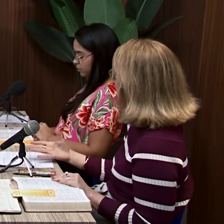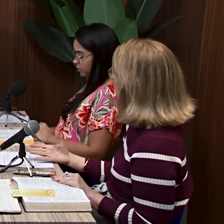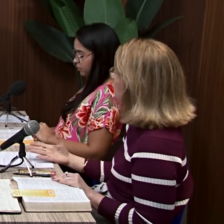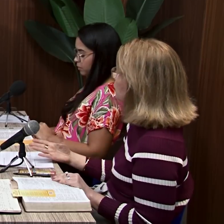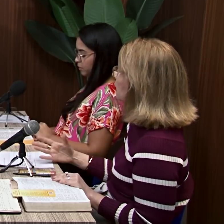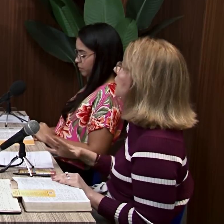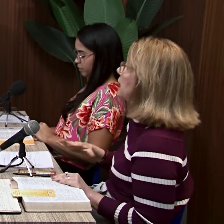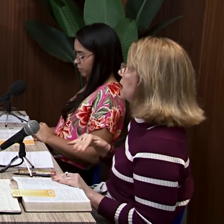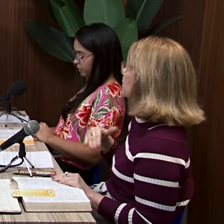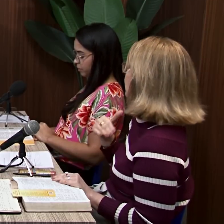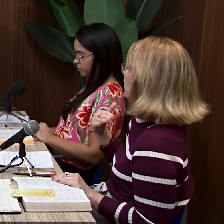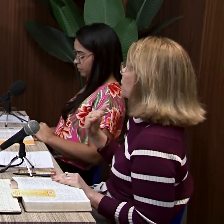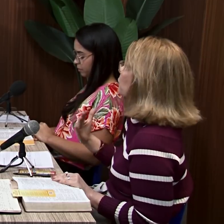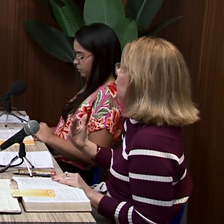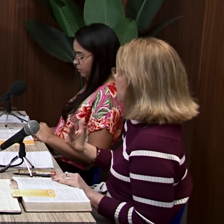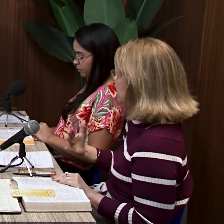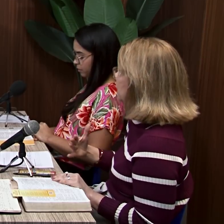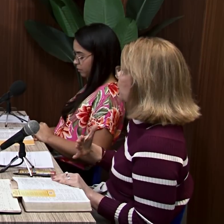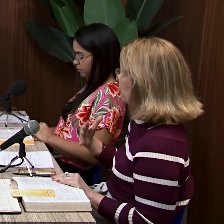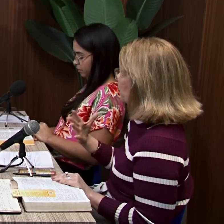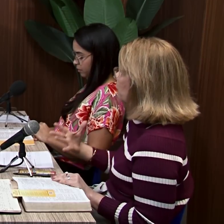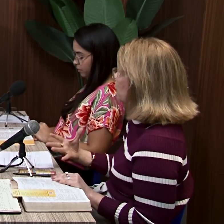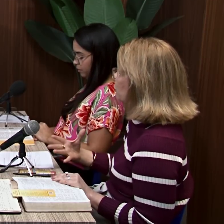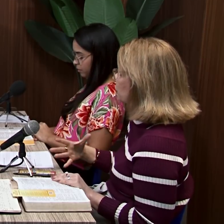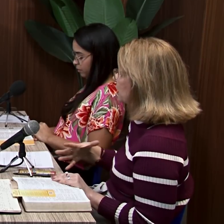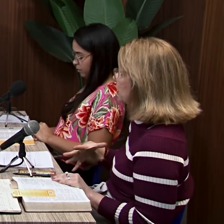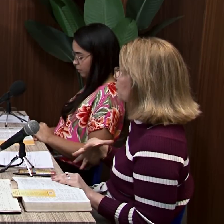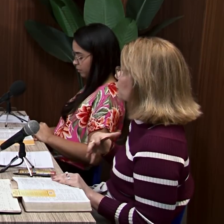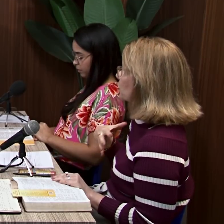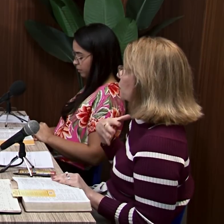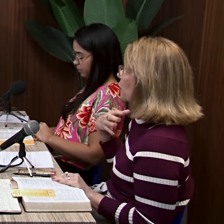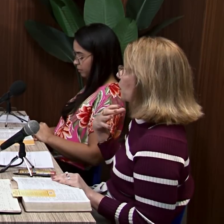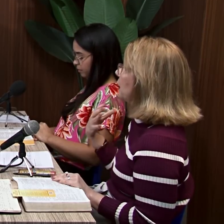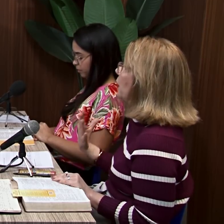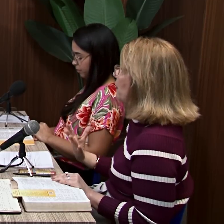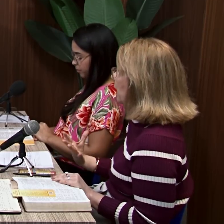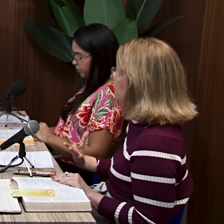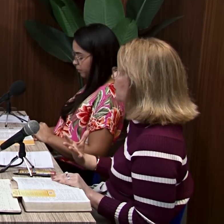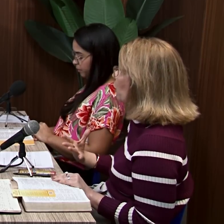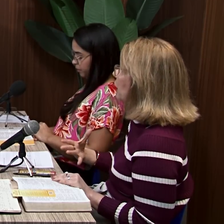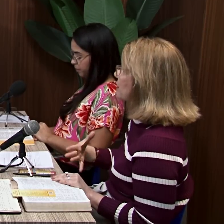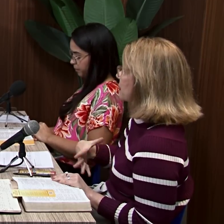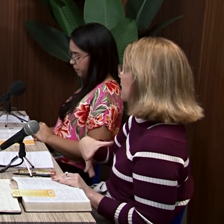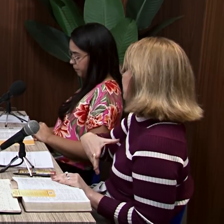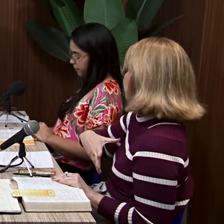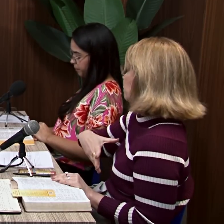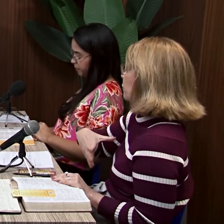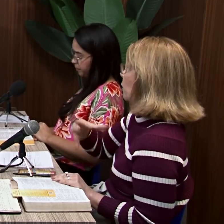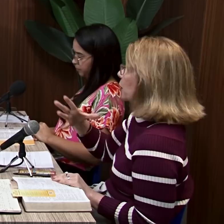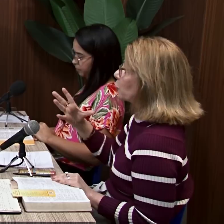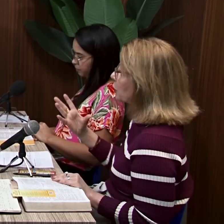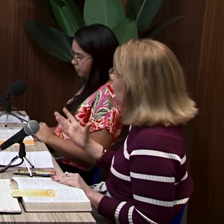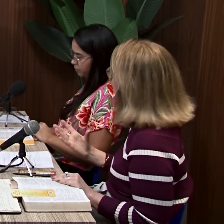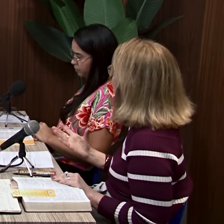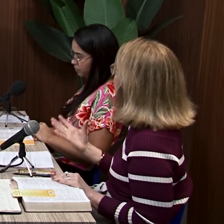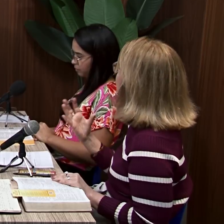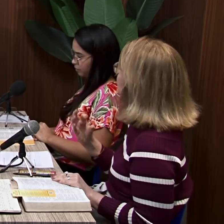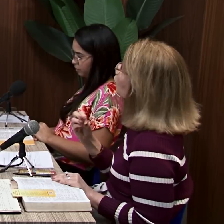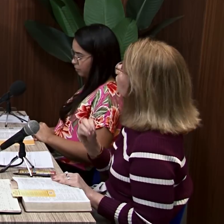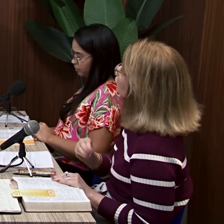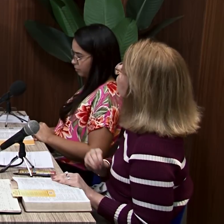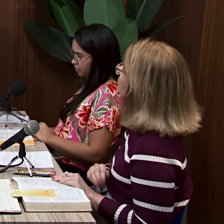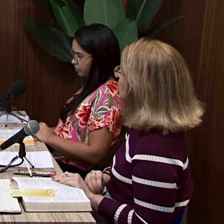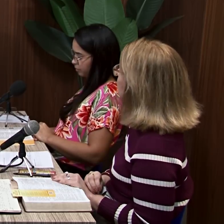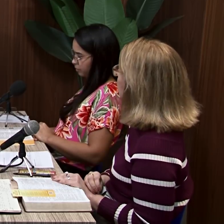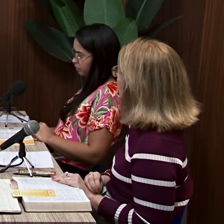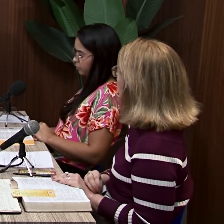revela a nós, né? E ele se revelou assim também para os seus discípulos de uma forma maravilhosa, de uma forma gloriosa, assim